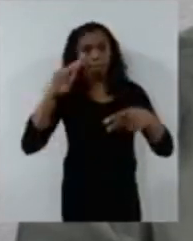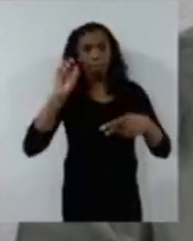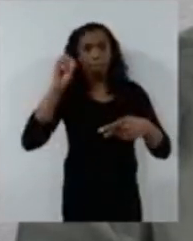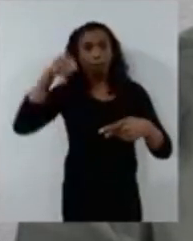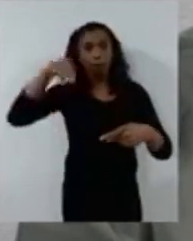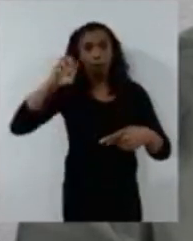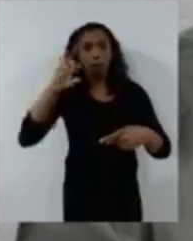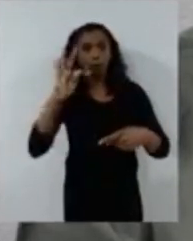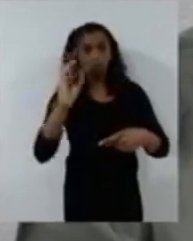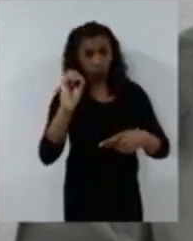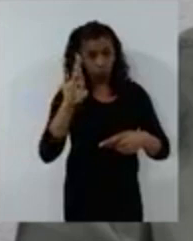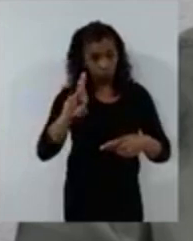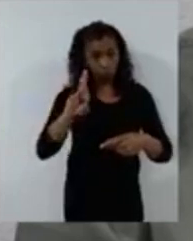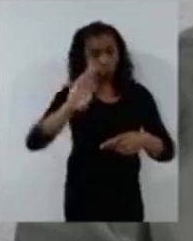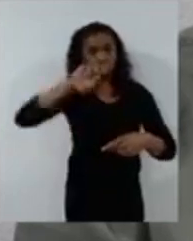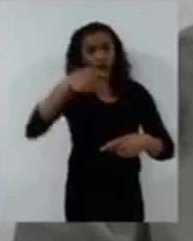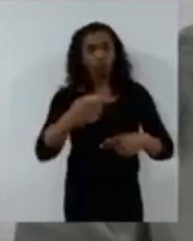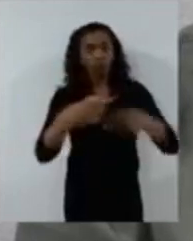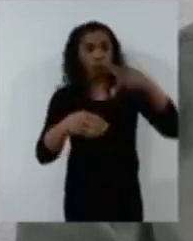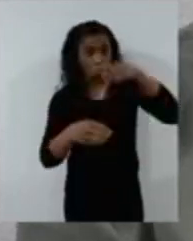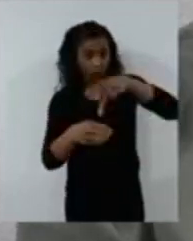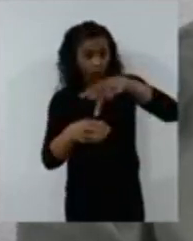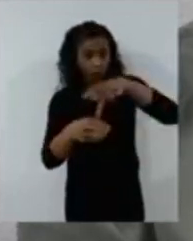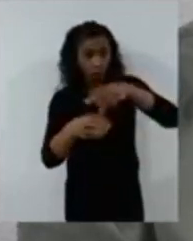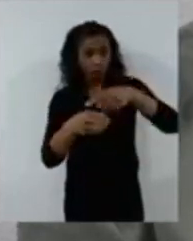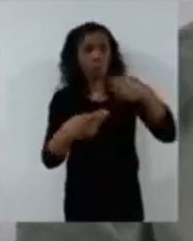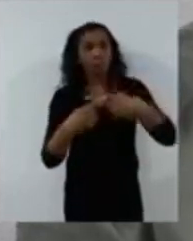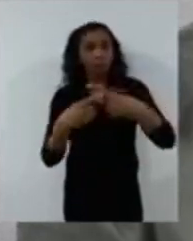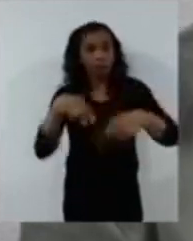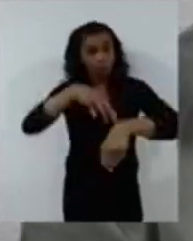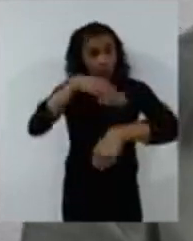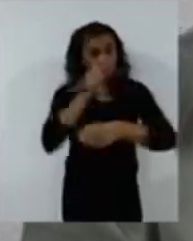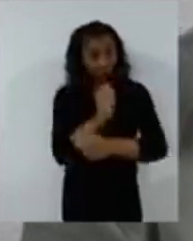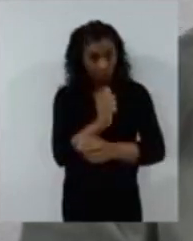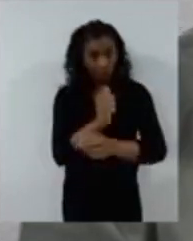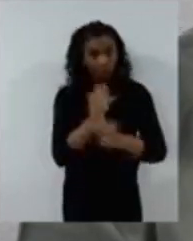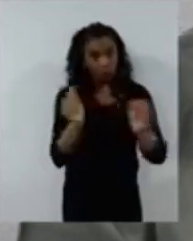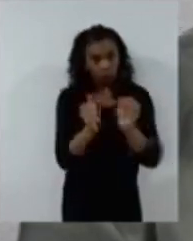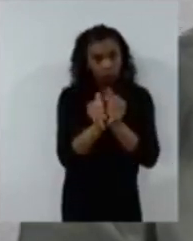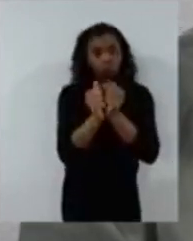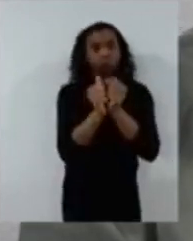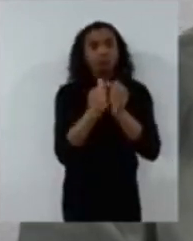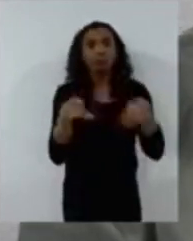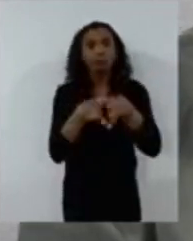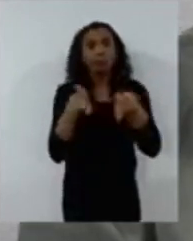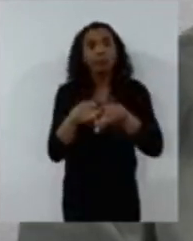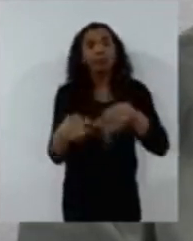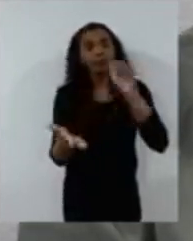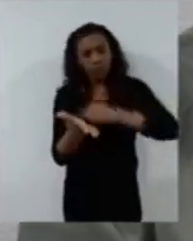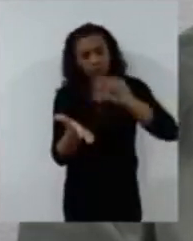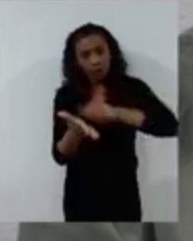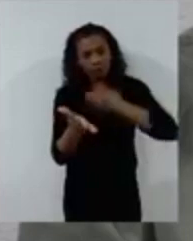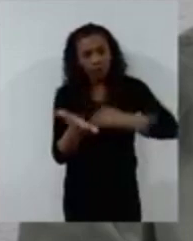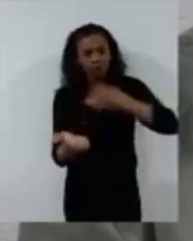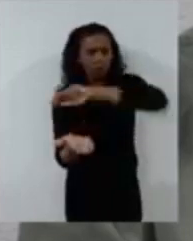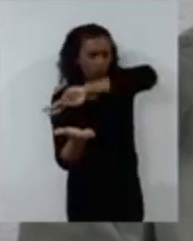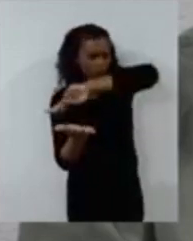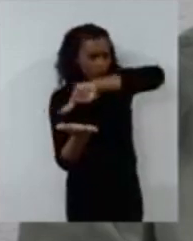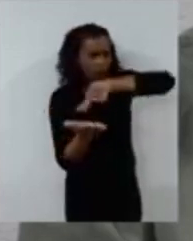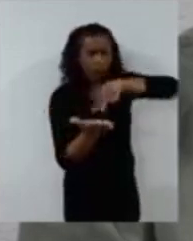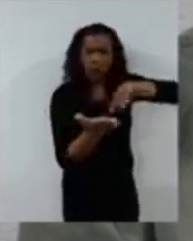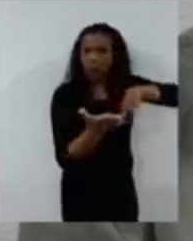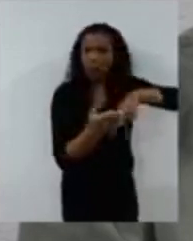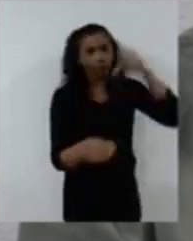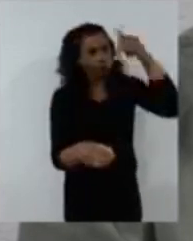macro-região da qual a mulher faz parte, e assinada por vários promotores,